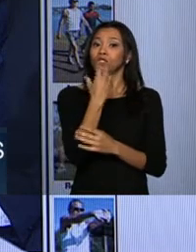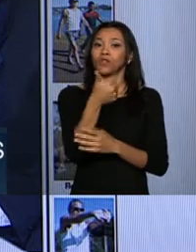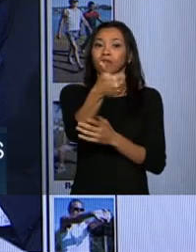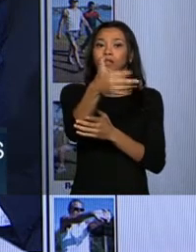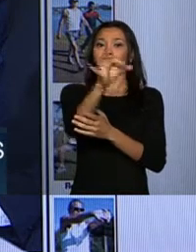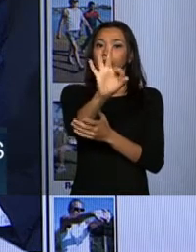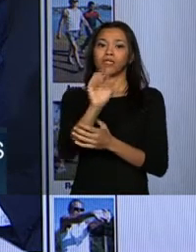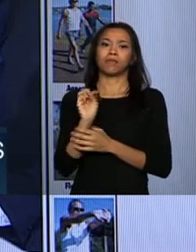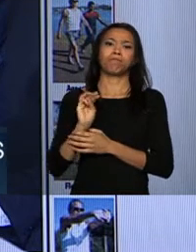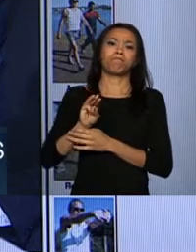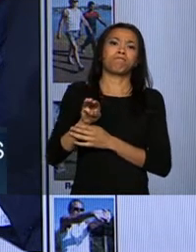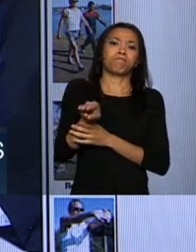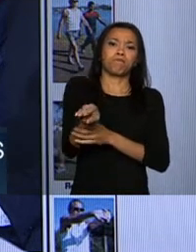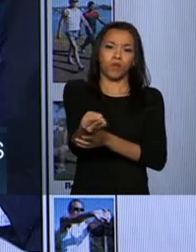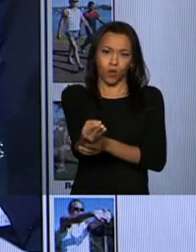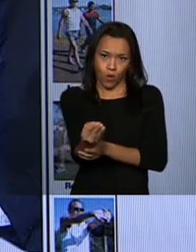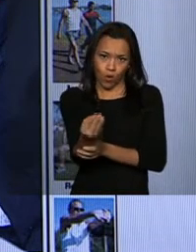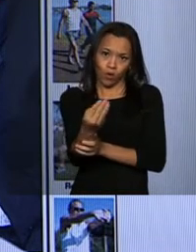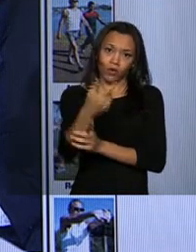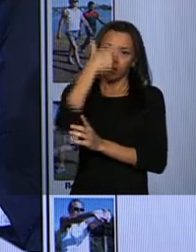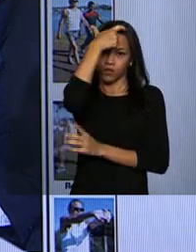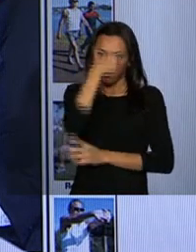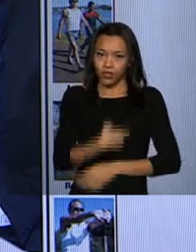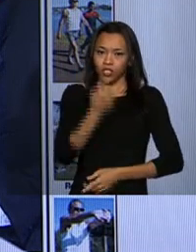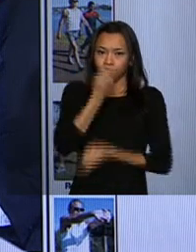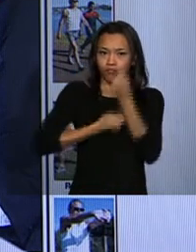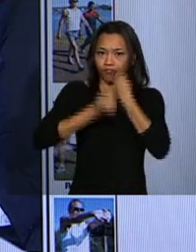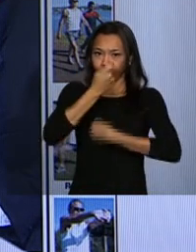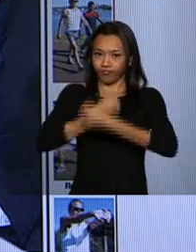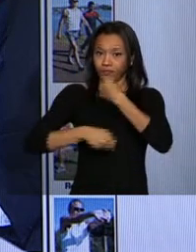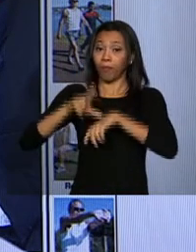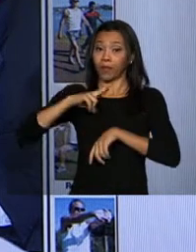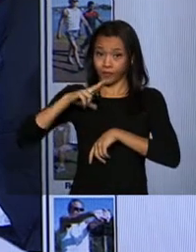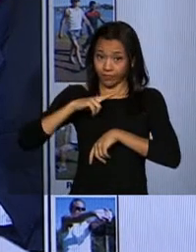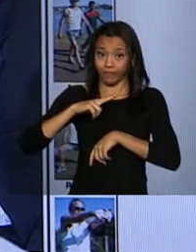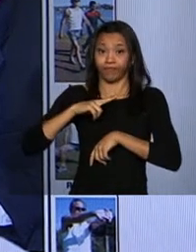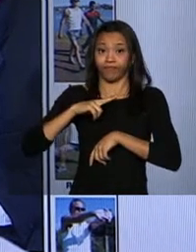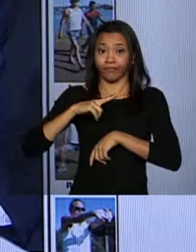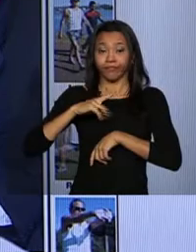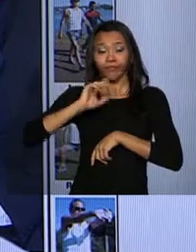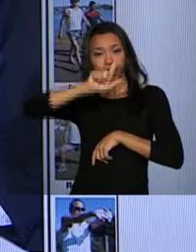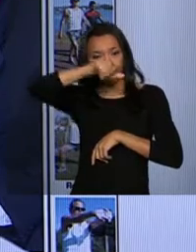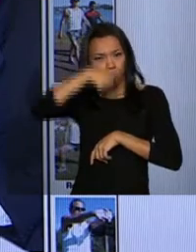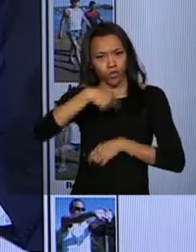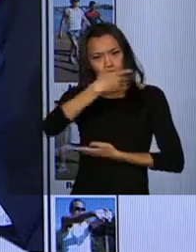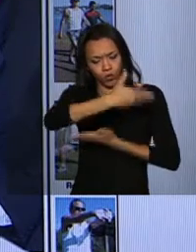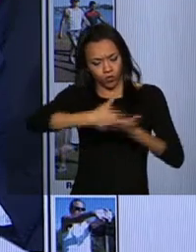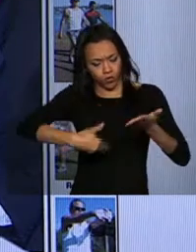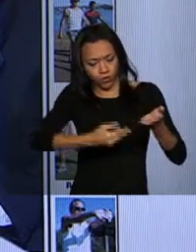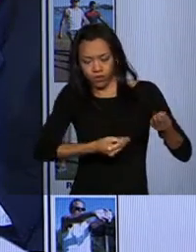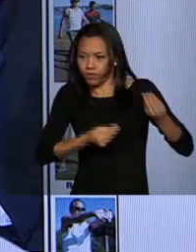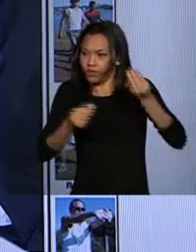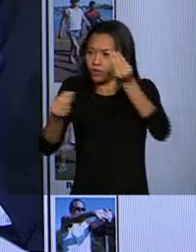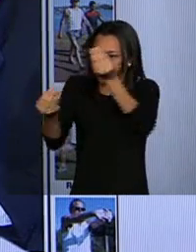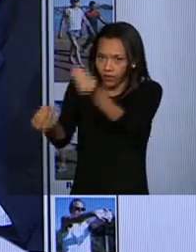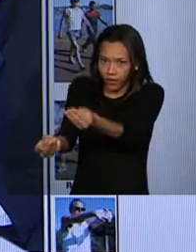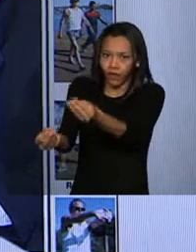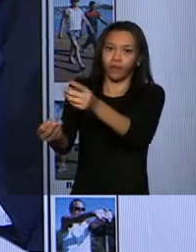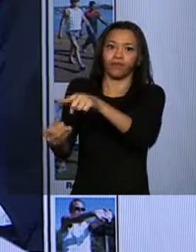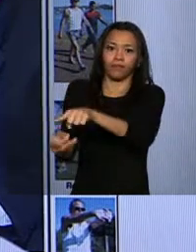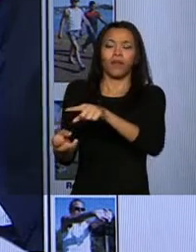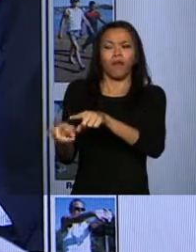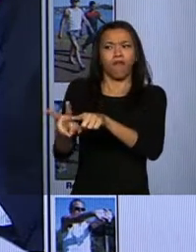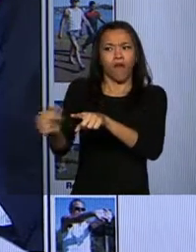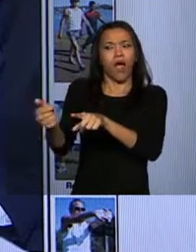de empreendedores. Ao entregar a ele, imediatamente ele falou, vá ao ministro da Fazenda e nós